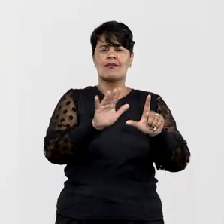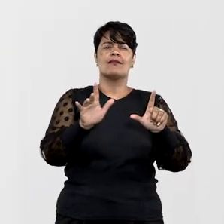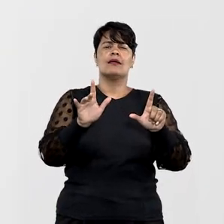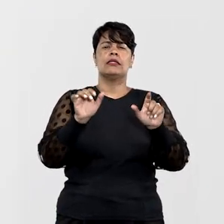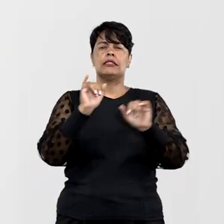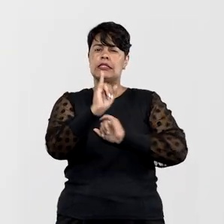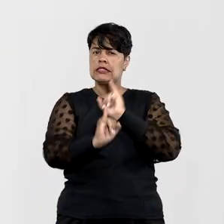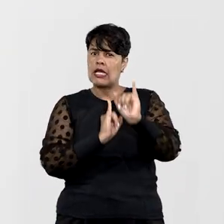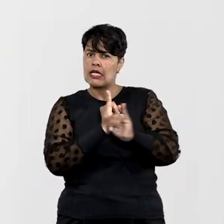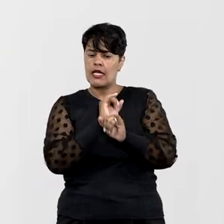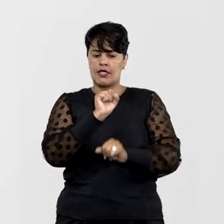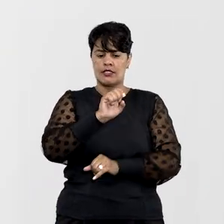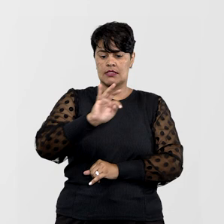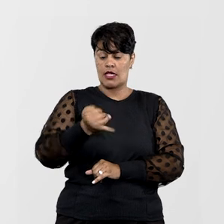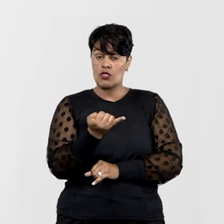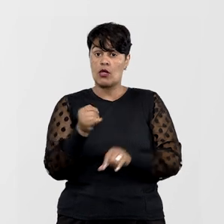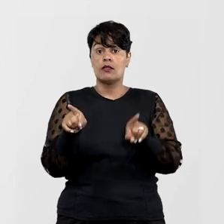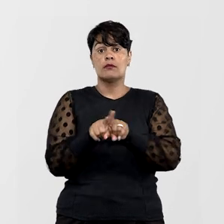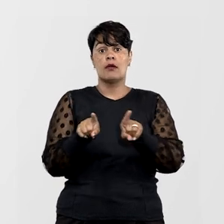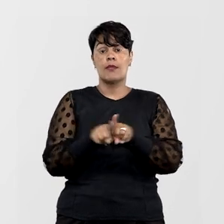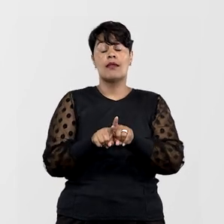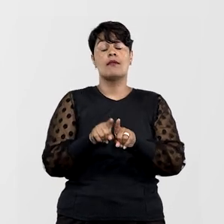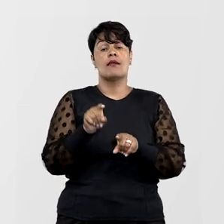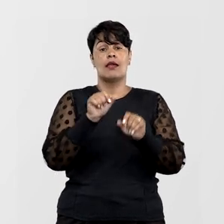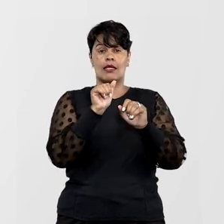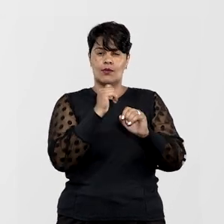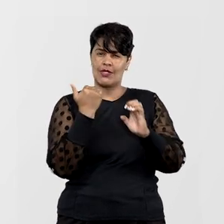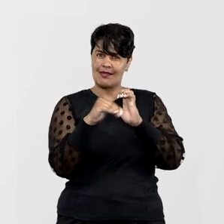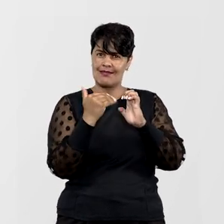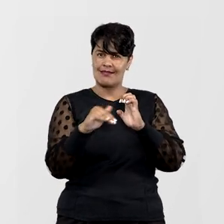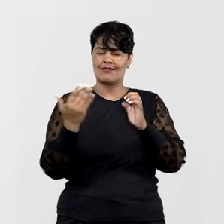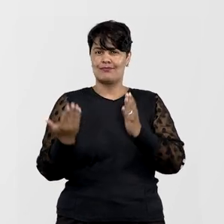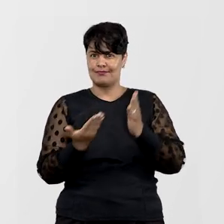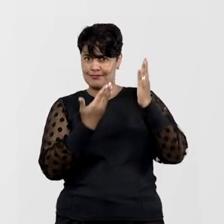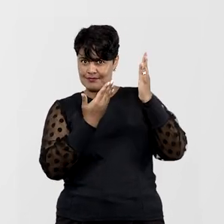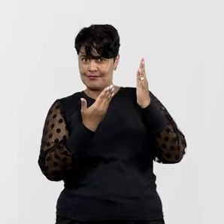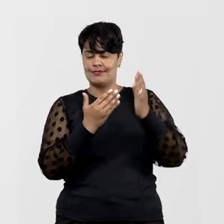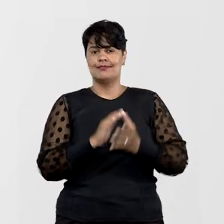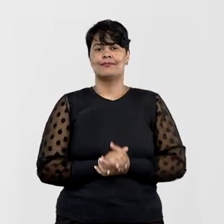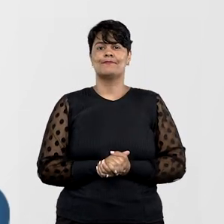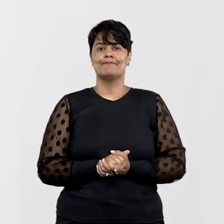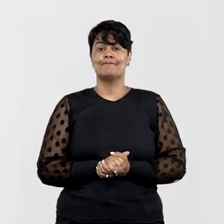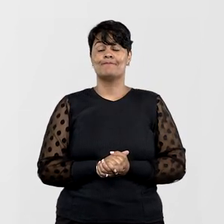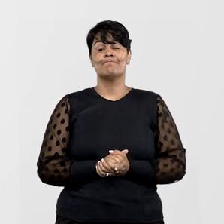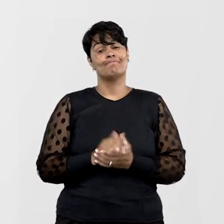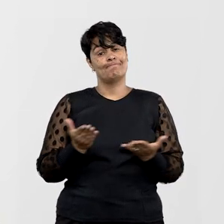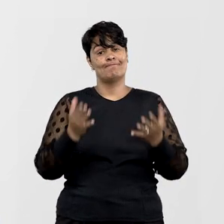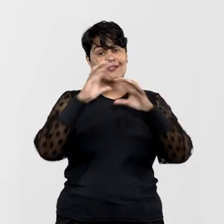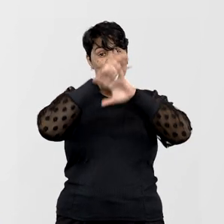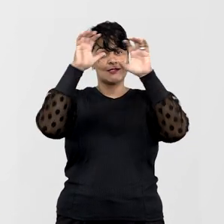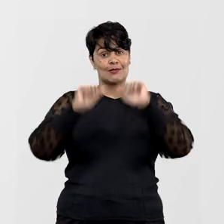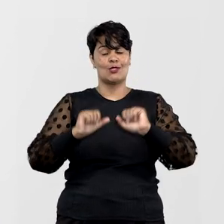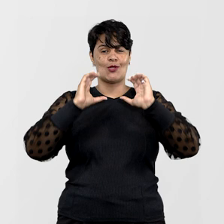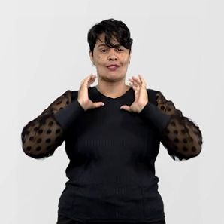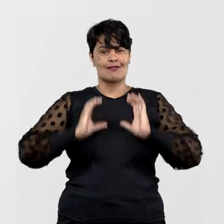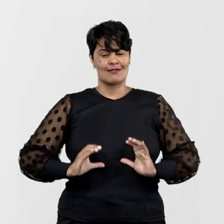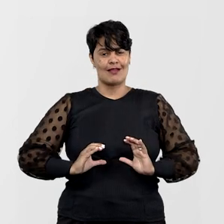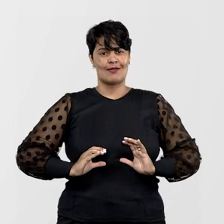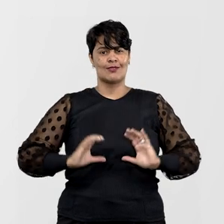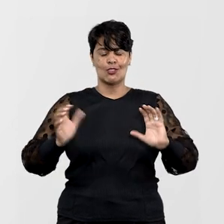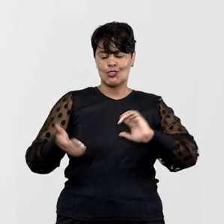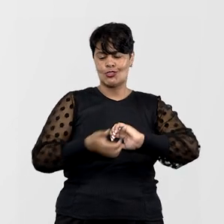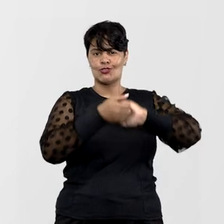intranet do STJ ou através do endereço sei.stj.jus.br. É o Tribunal da